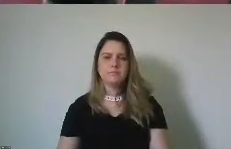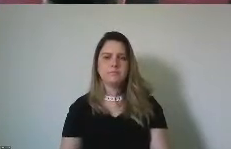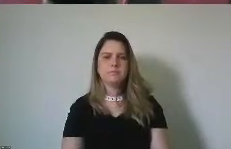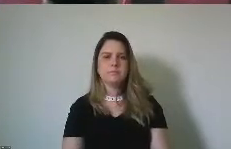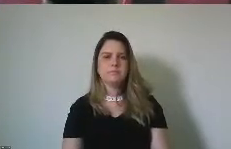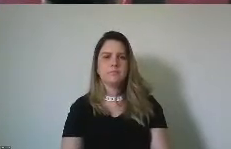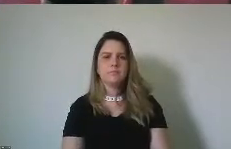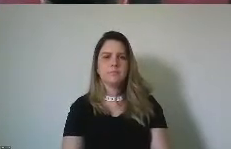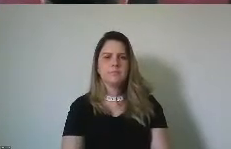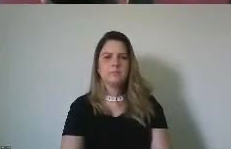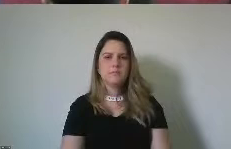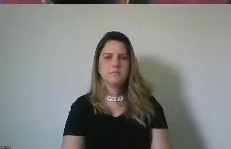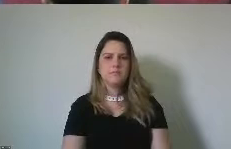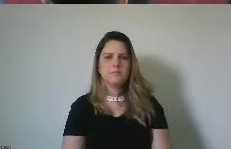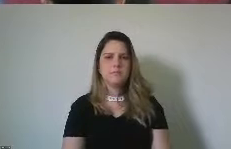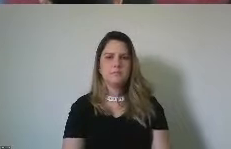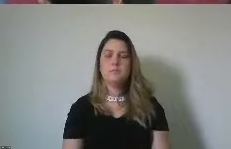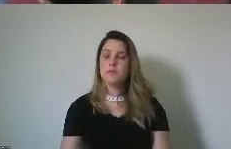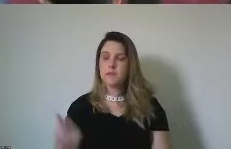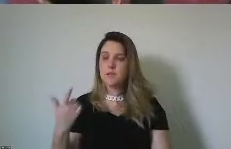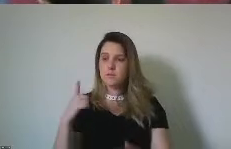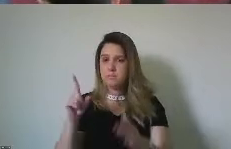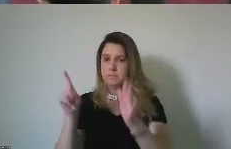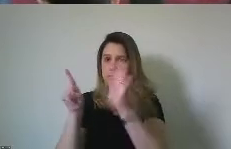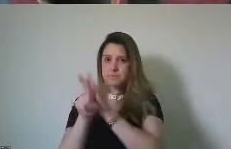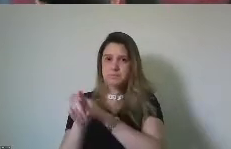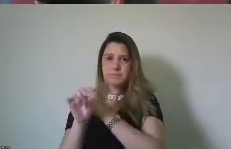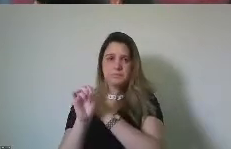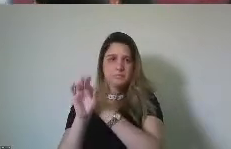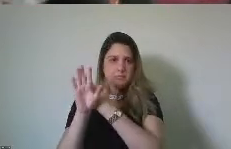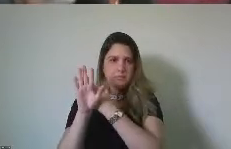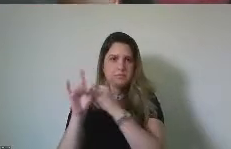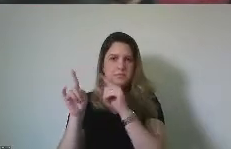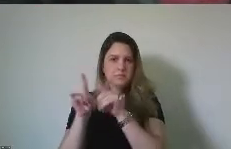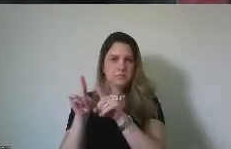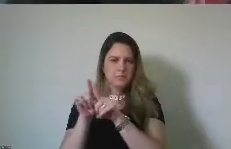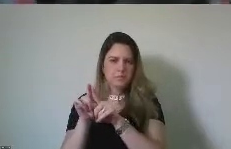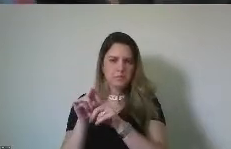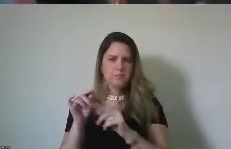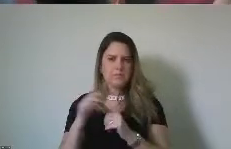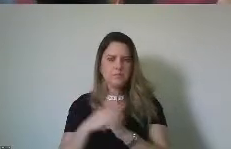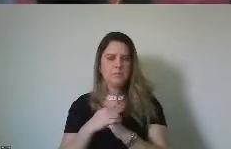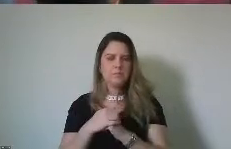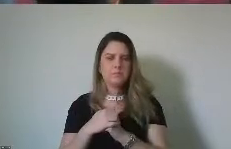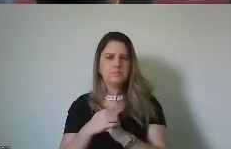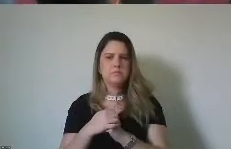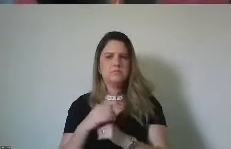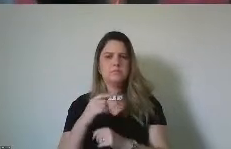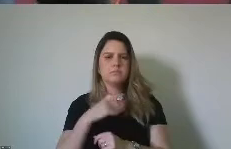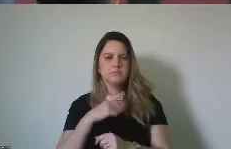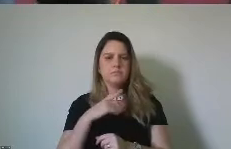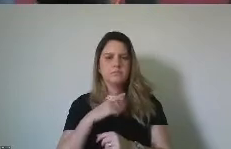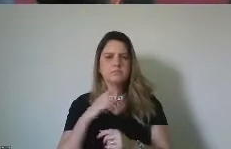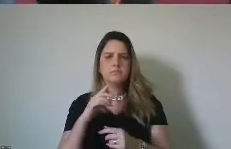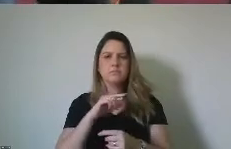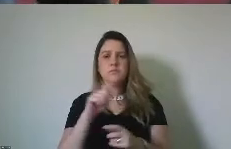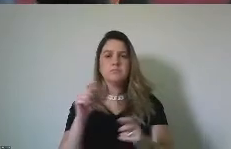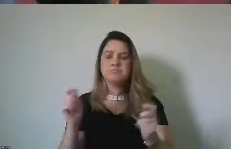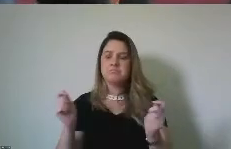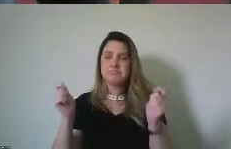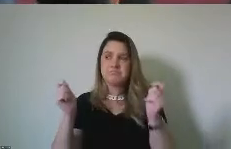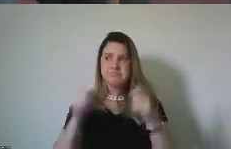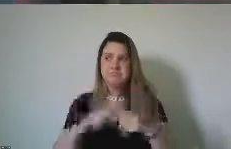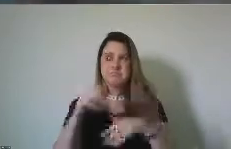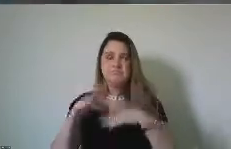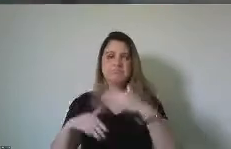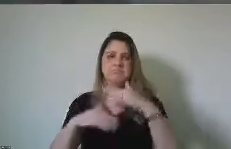acho que tem espaço para uma ótima pergunta aqui de um acionista pessoa física se a gente acredita na possibilidade de renovação dos